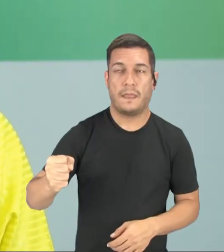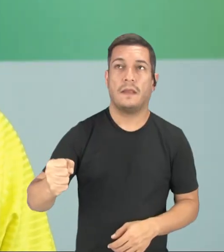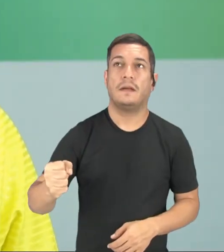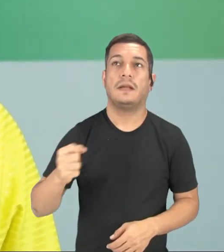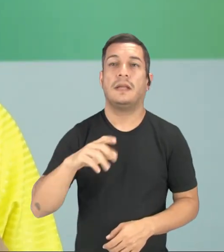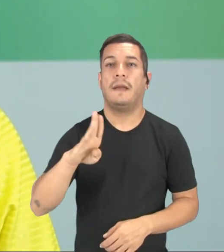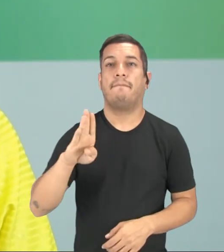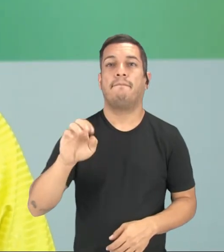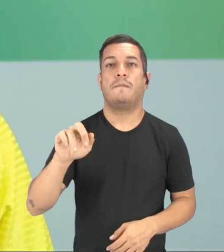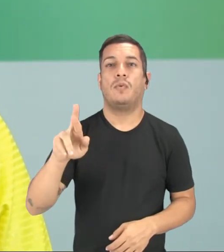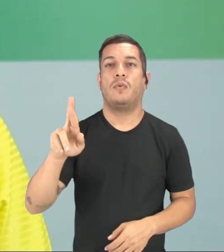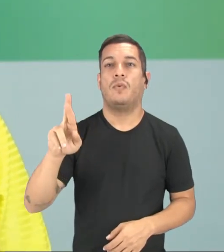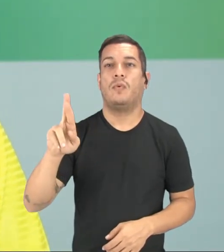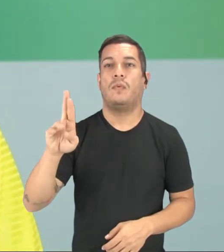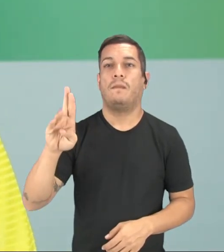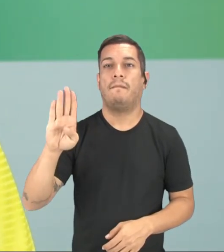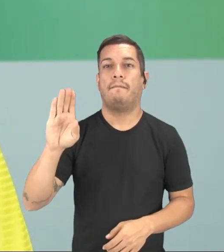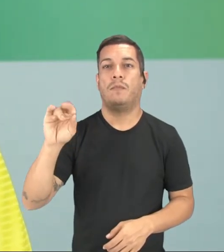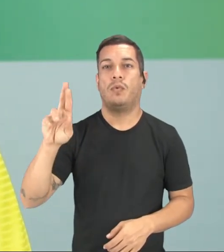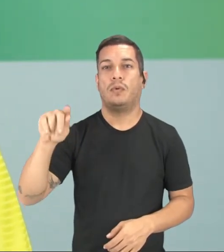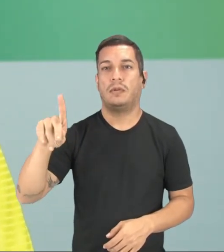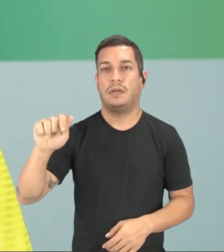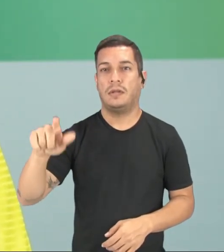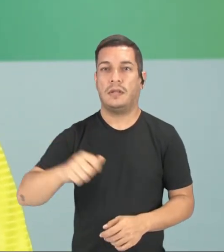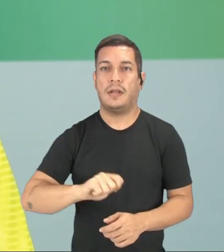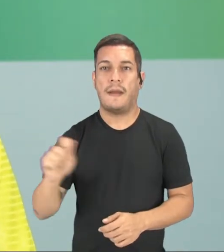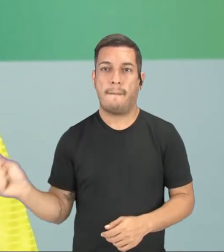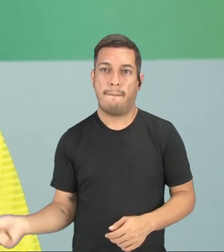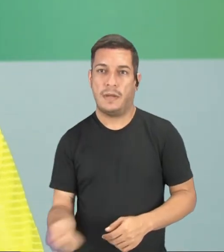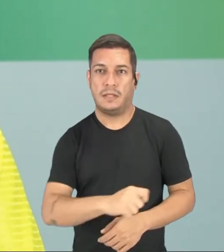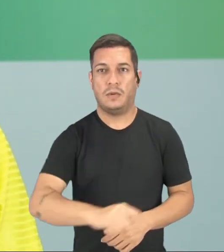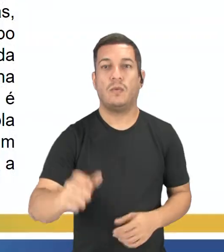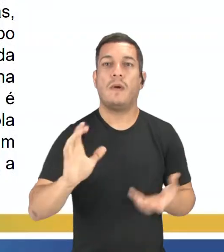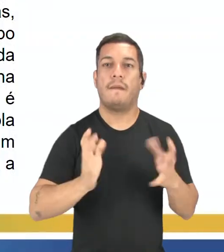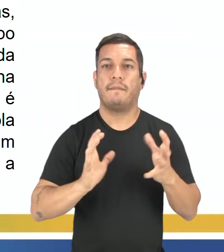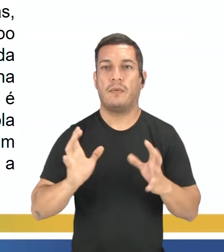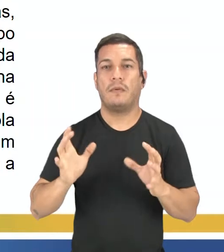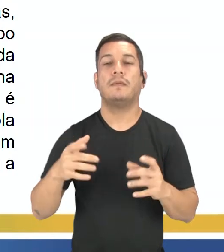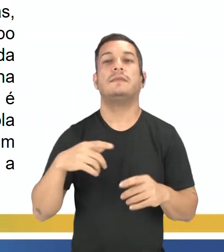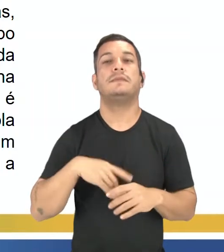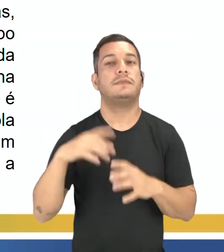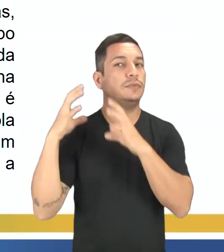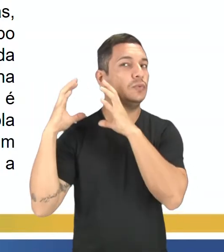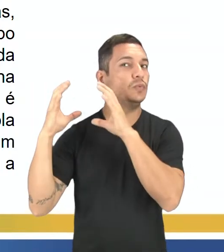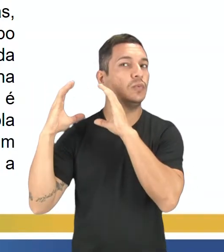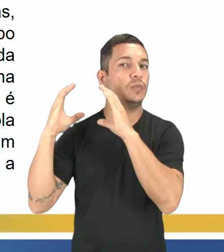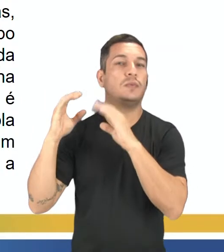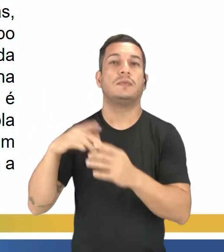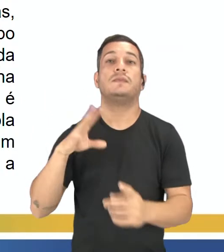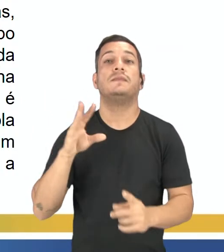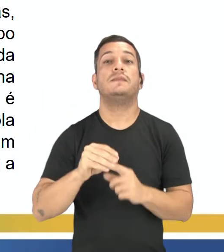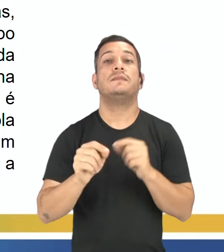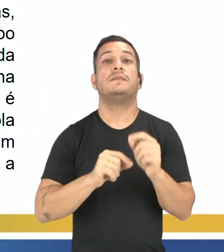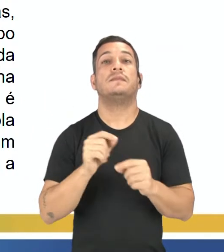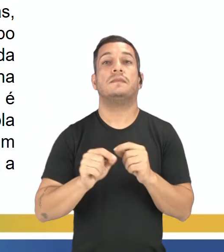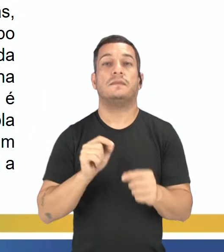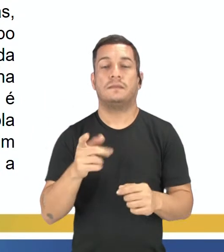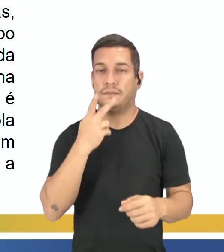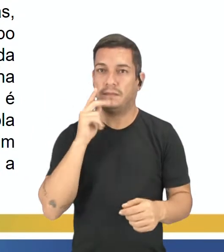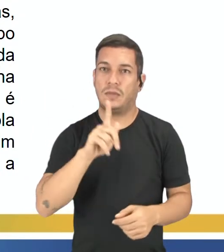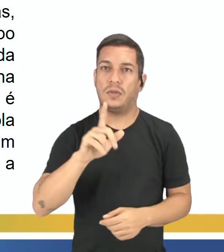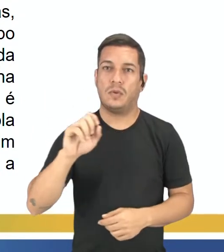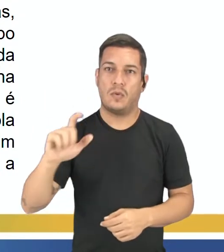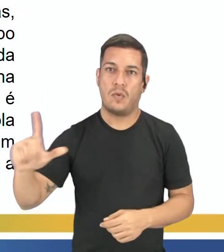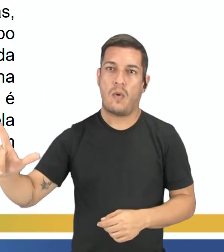chamam de bordana, tá? E o objetivo é rebater uma bola feita de coco. E o objetivo, obviamente, é fazer, como se